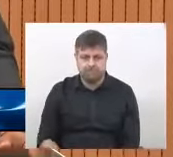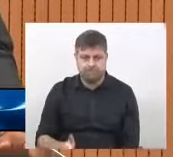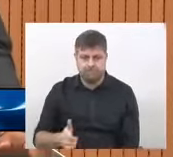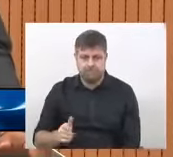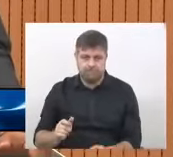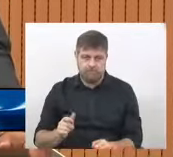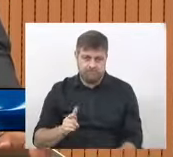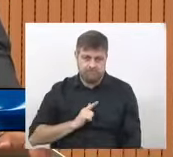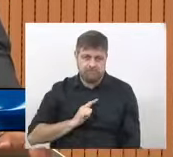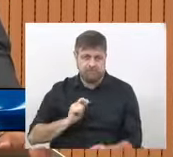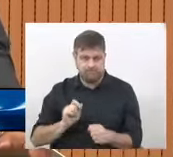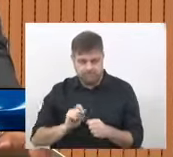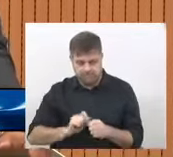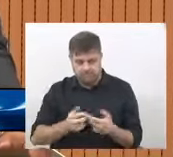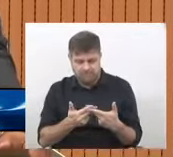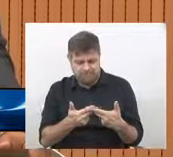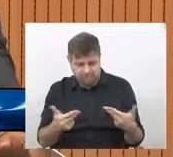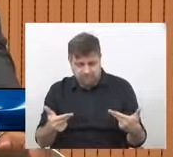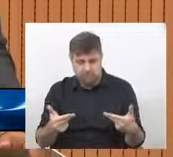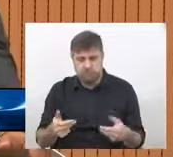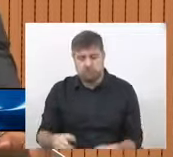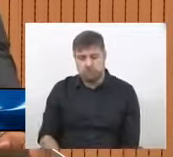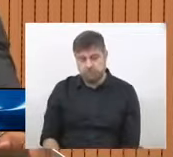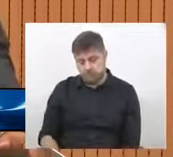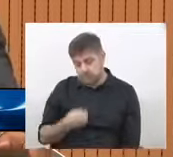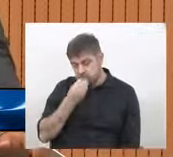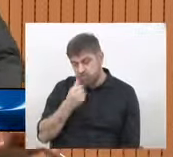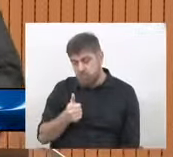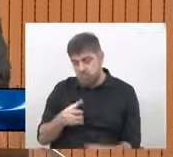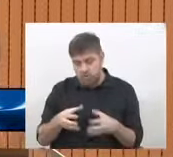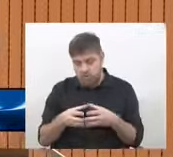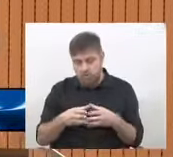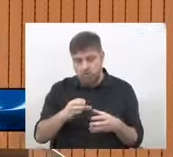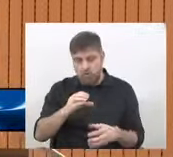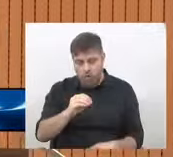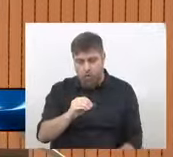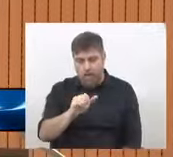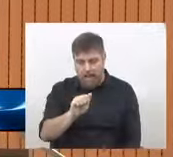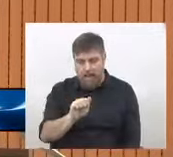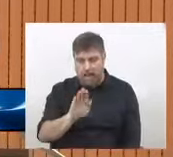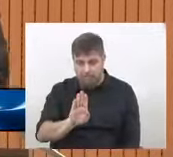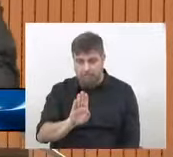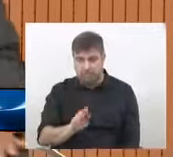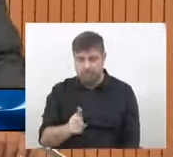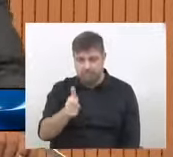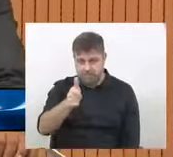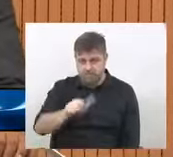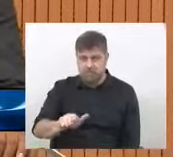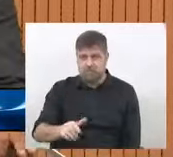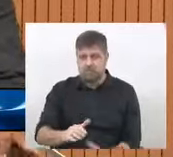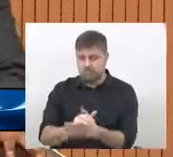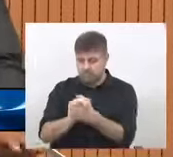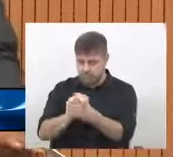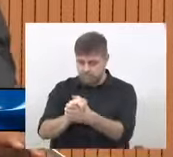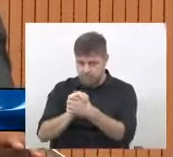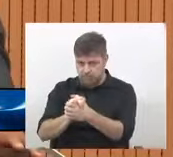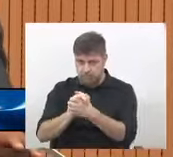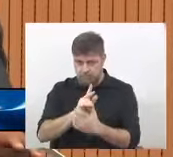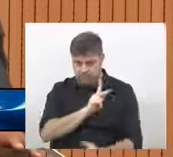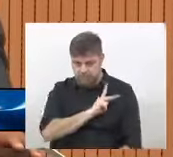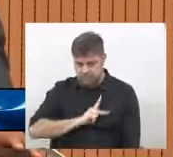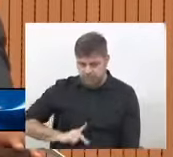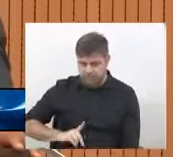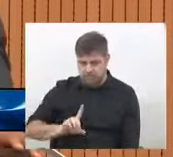proporcionado bastante coisa. Então, eu queria novamente dizer aqui ao doutor Daniel